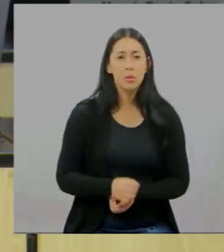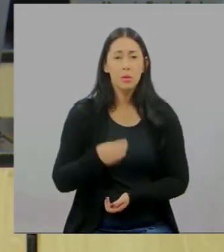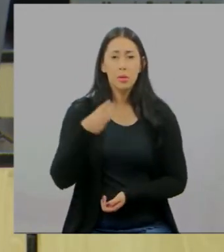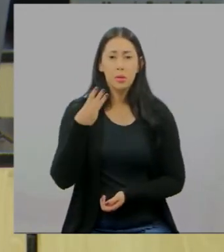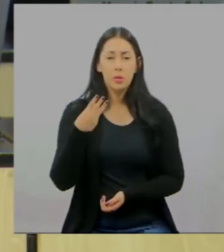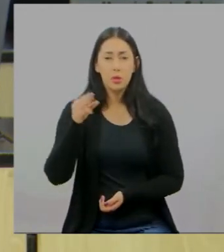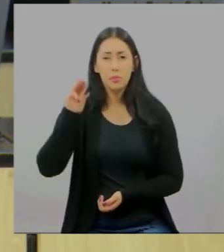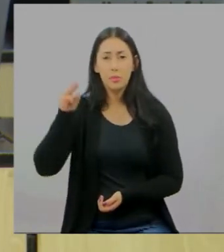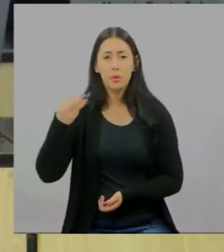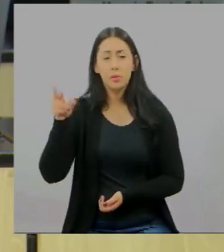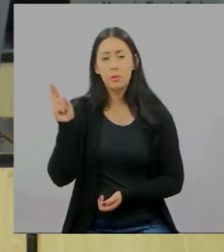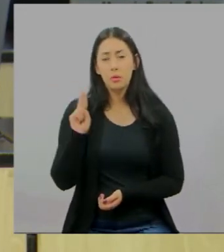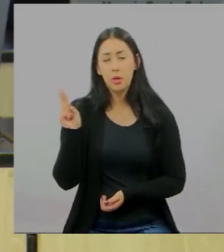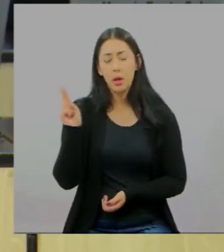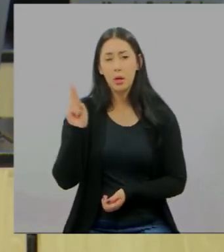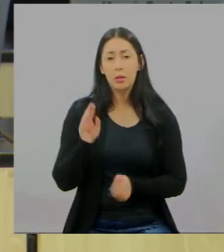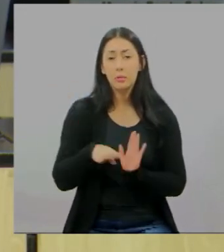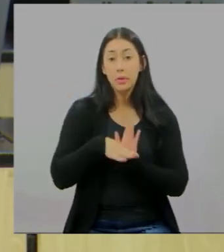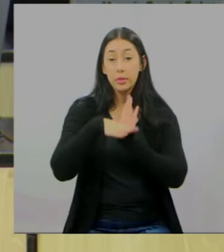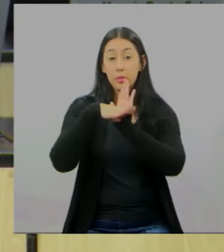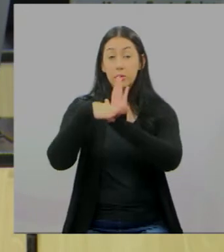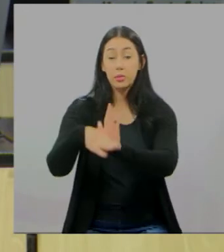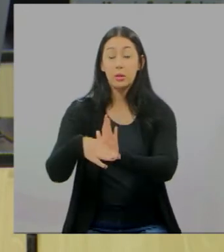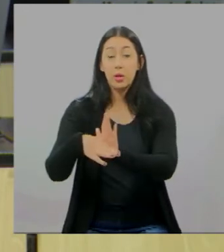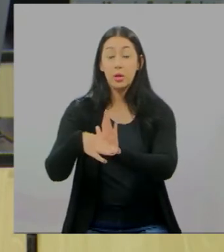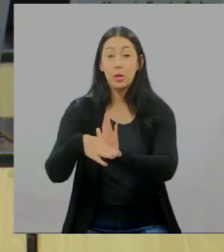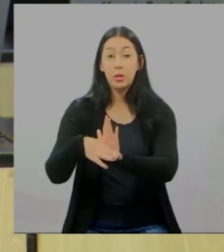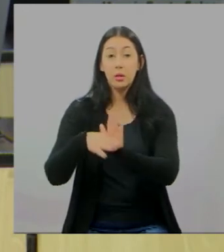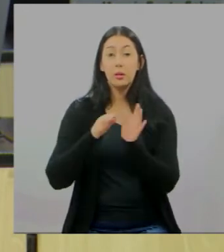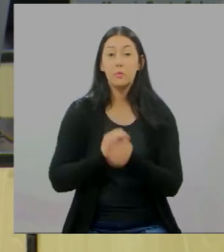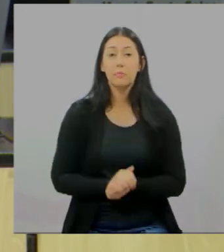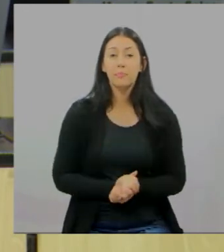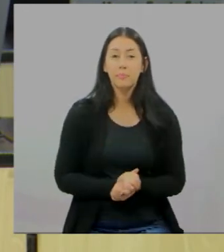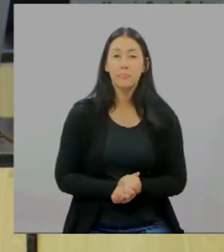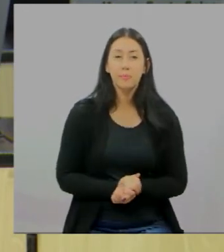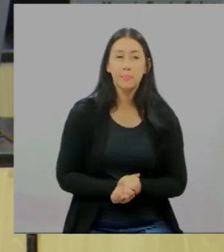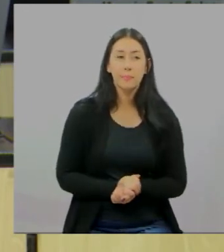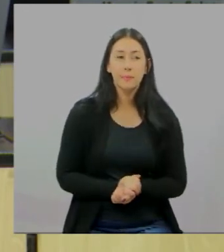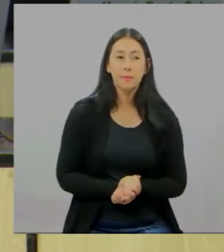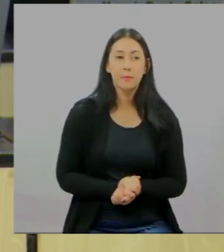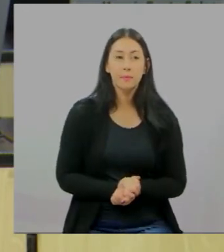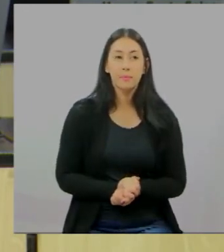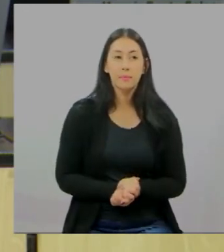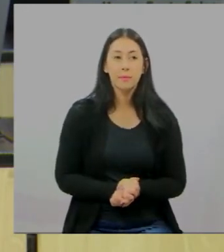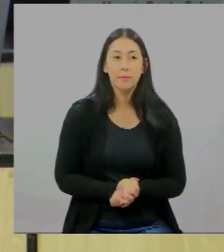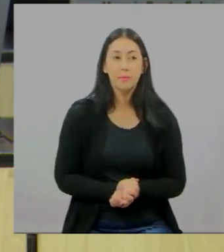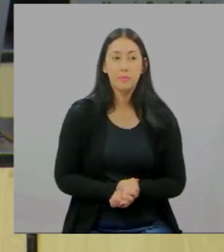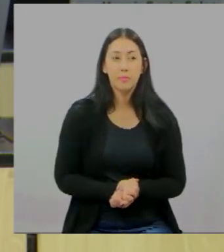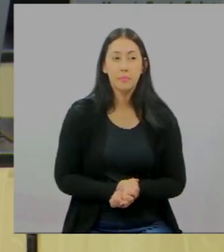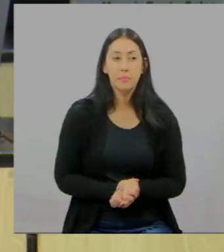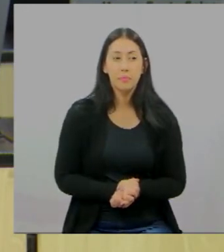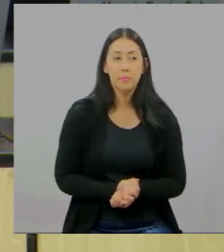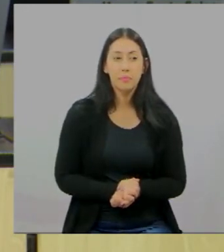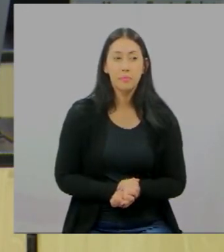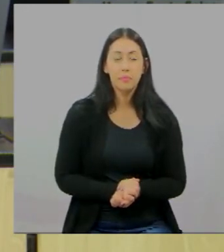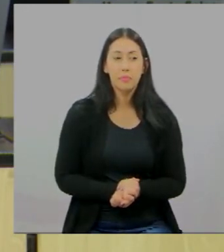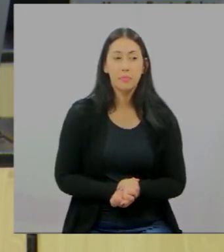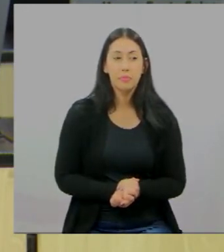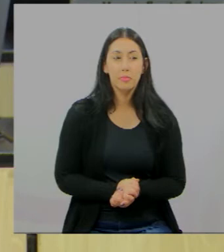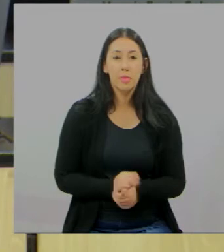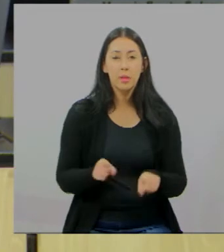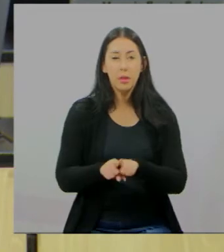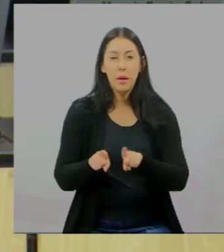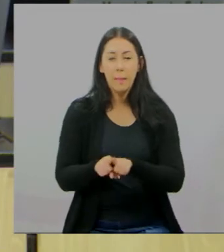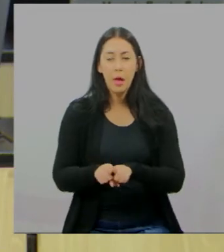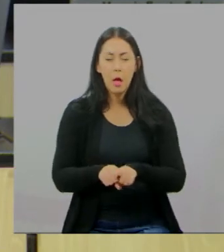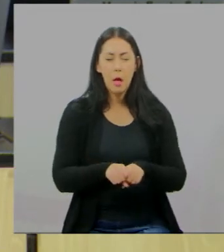3 milhões para o fim que especifica e dá outras providências. Considerando que a Confederação Nacional de